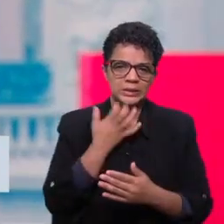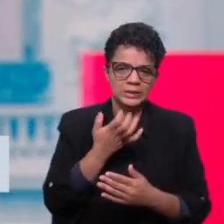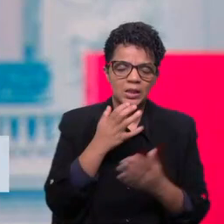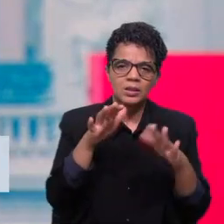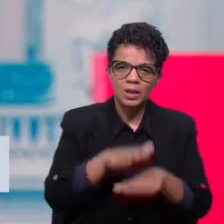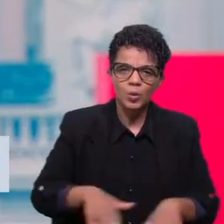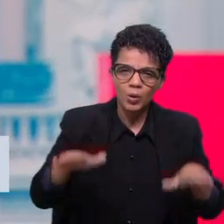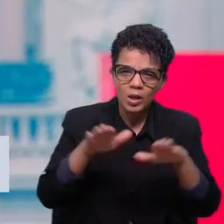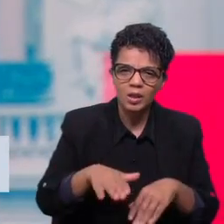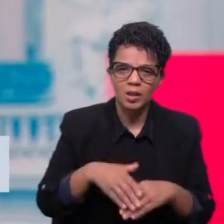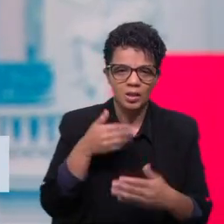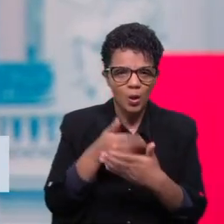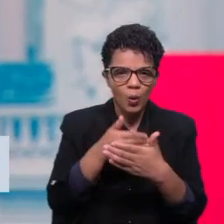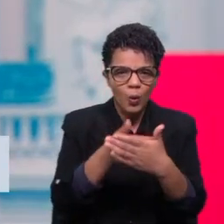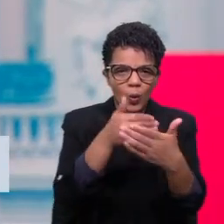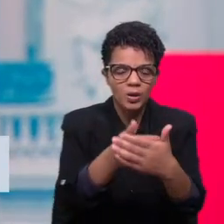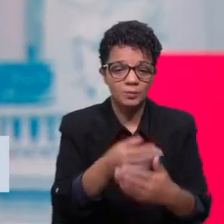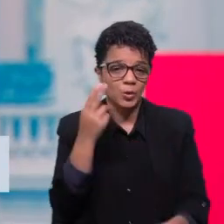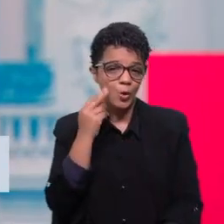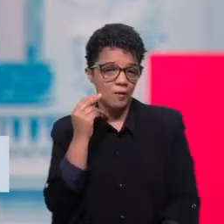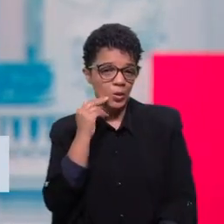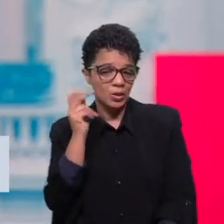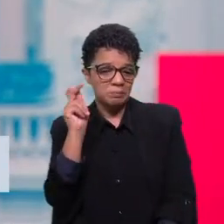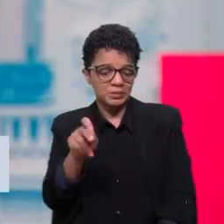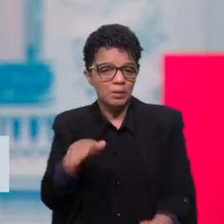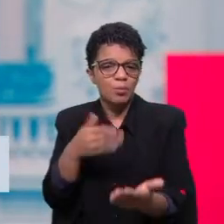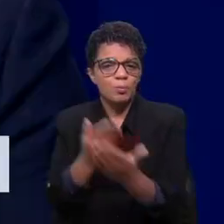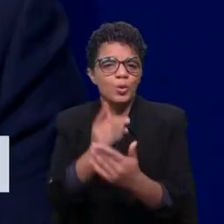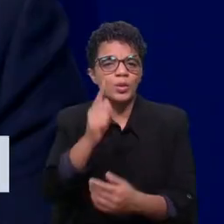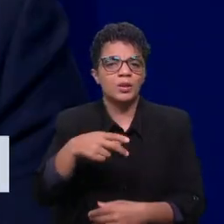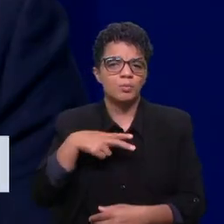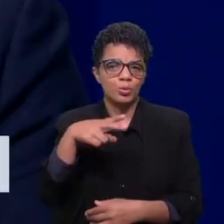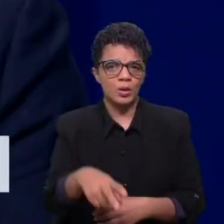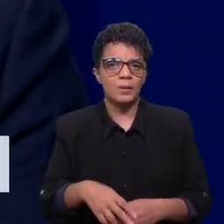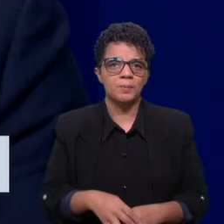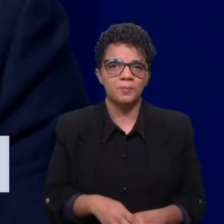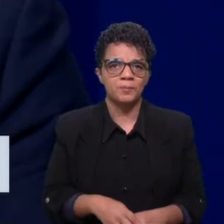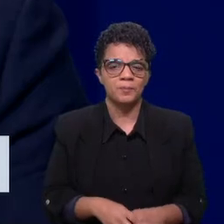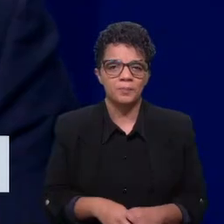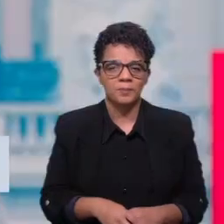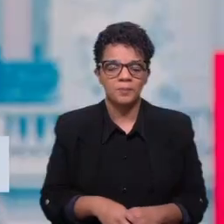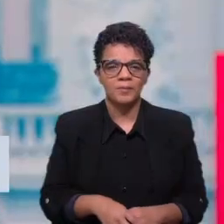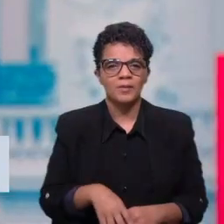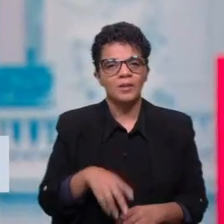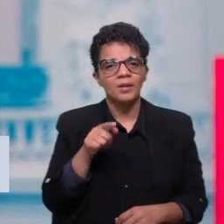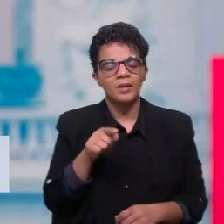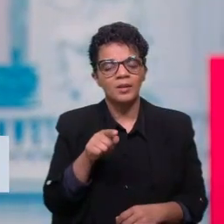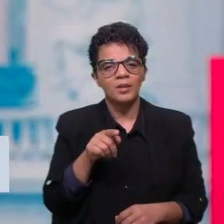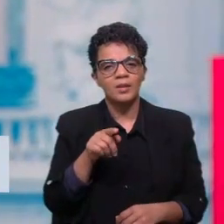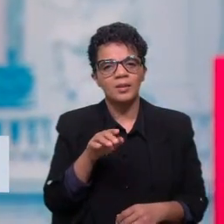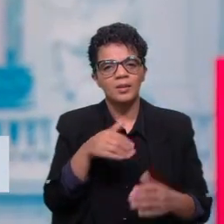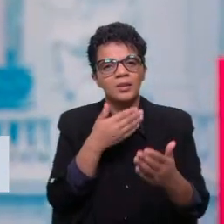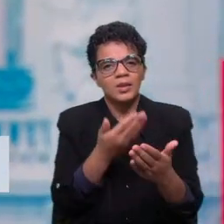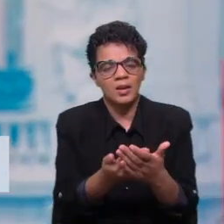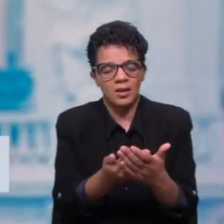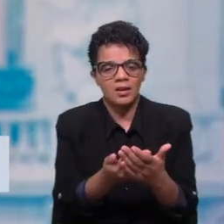tranquilidade a ordem aquilo que o André Ventura tem para propor ao país é sindicalizar ainda mais